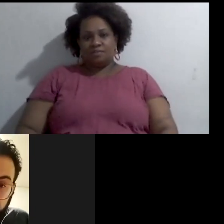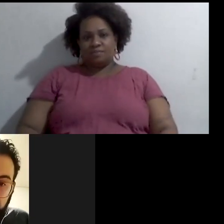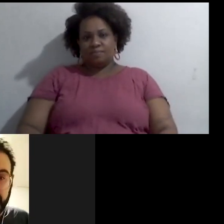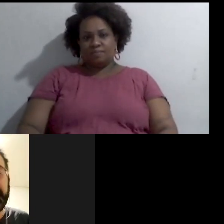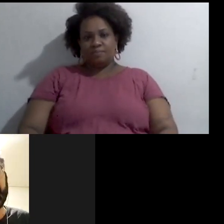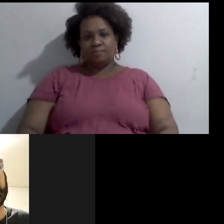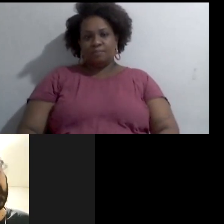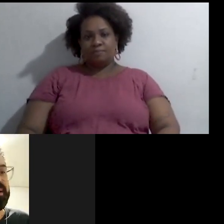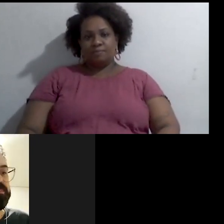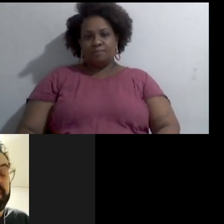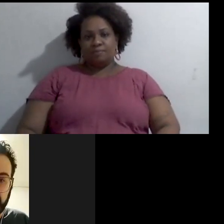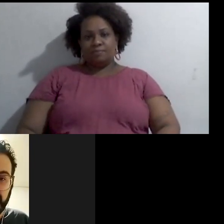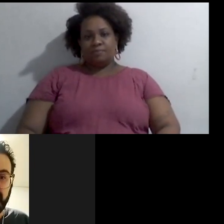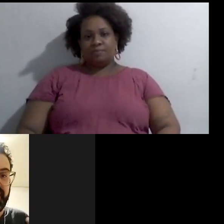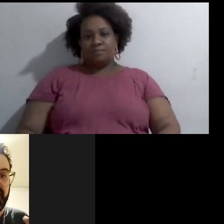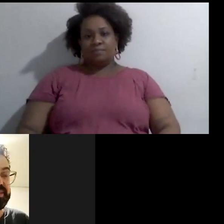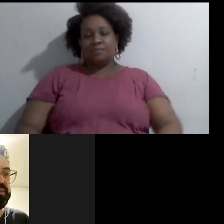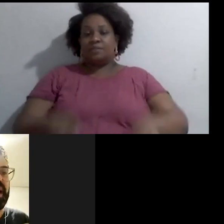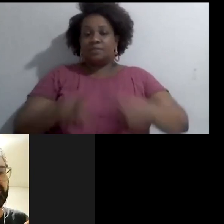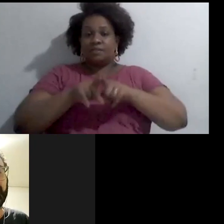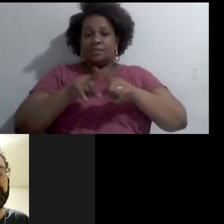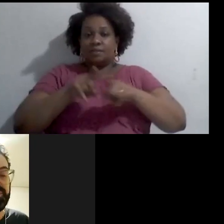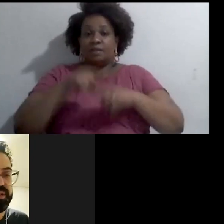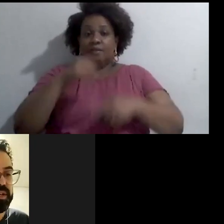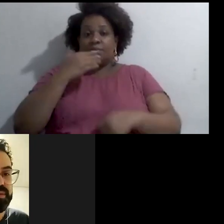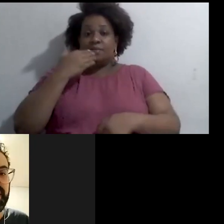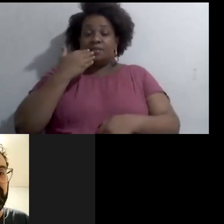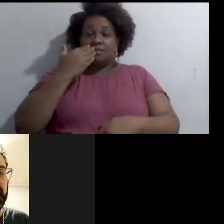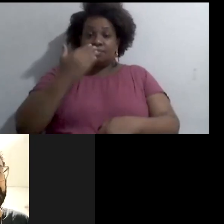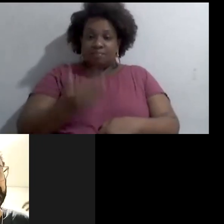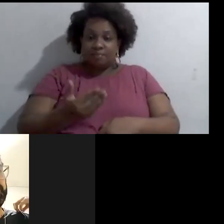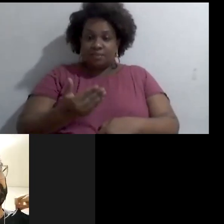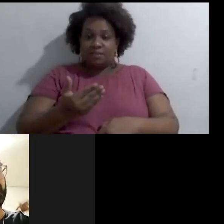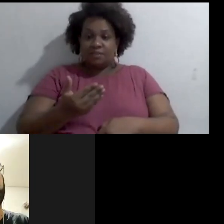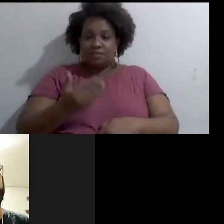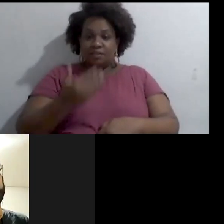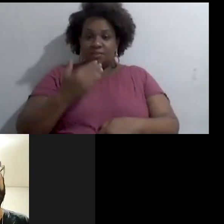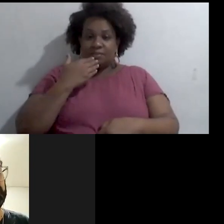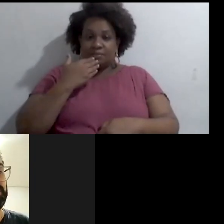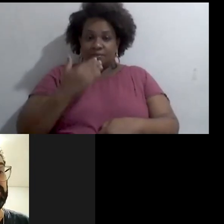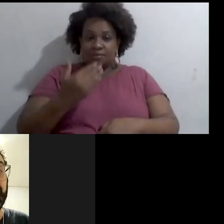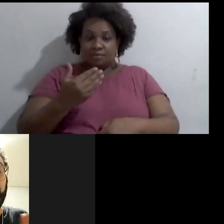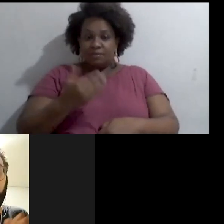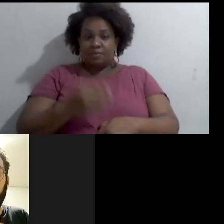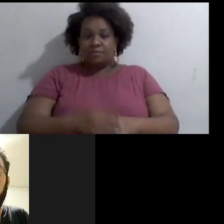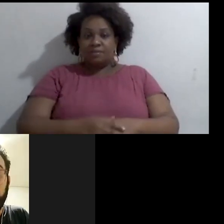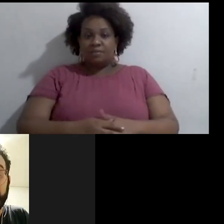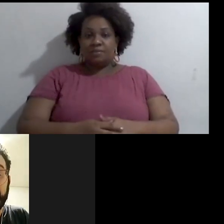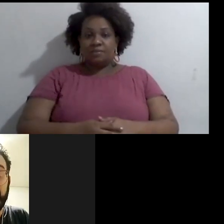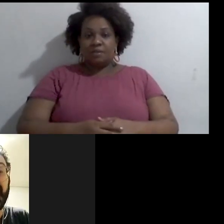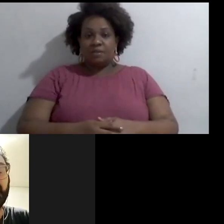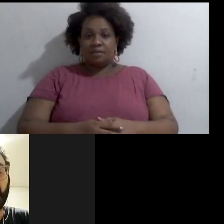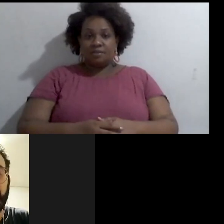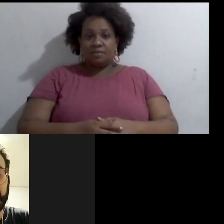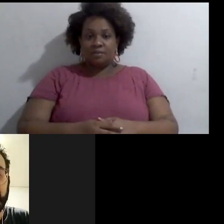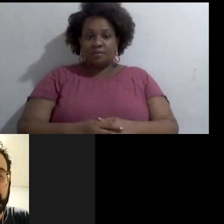E, para finalizar, pedir, ressaltar o que já foi dito, né, aqui, principalmente na apresentação de Bruno, realmente